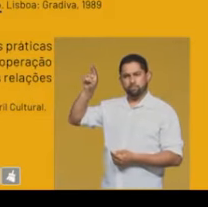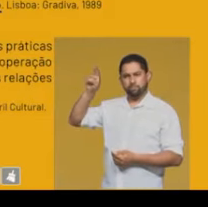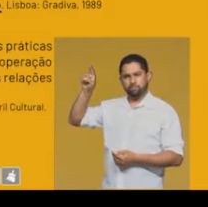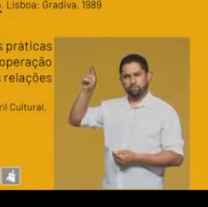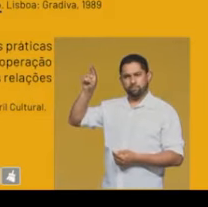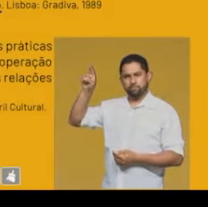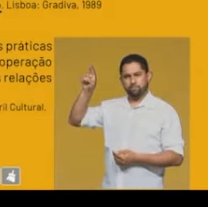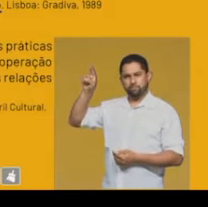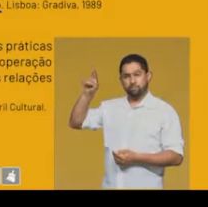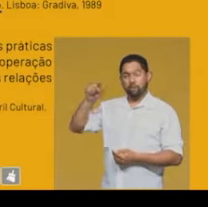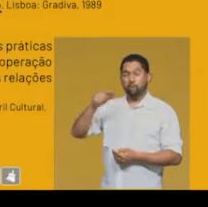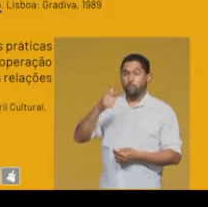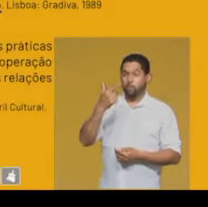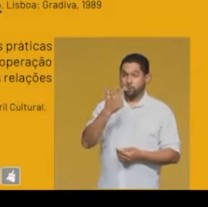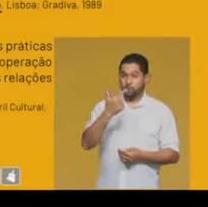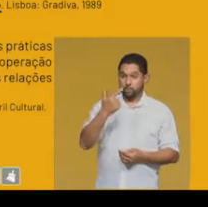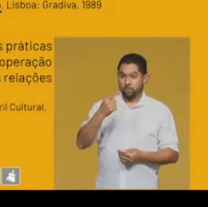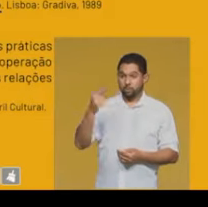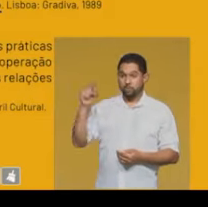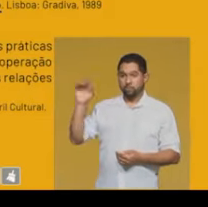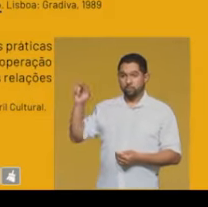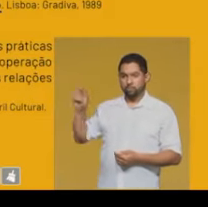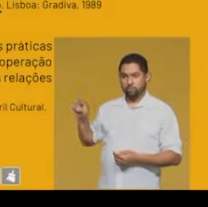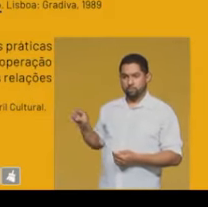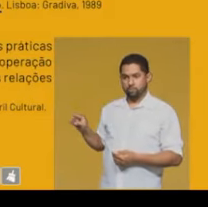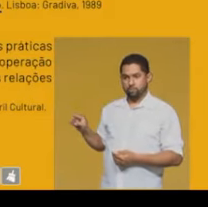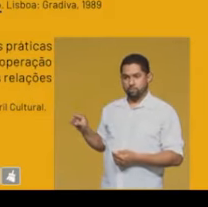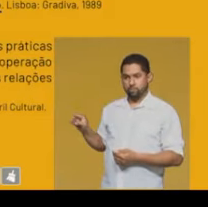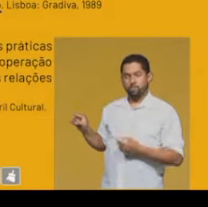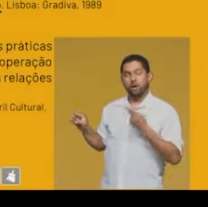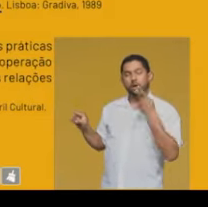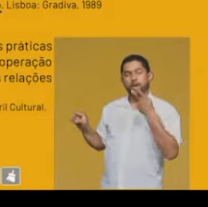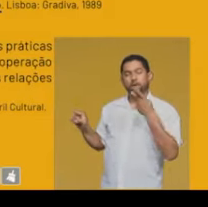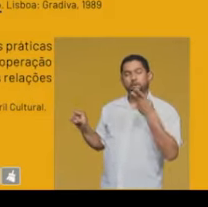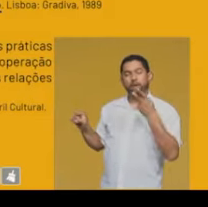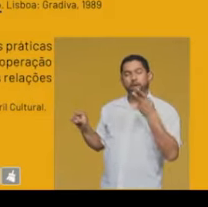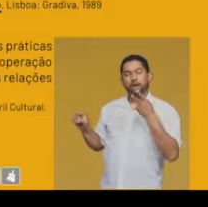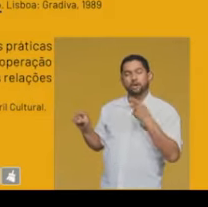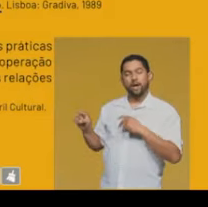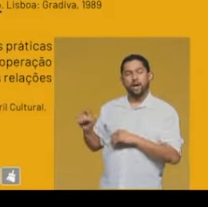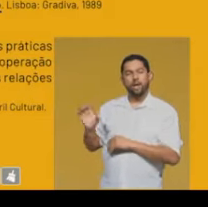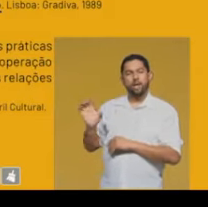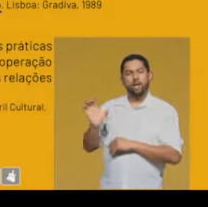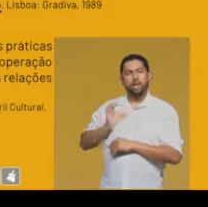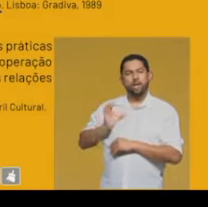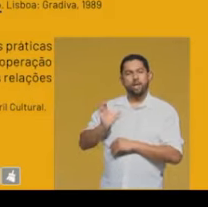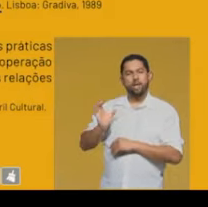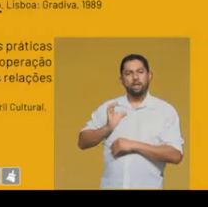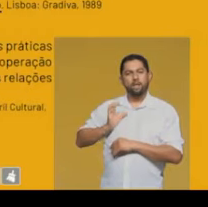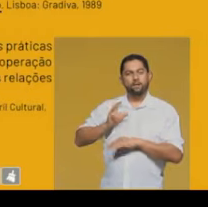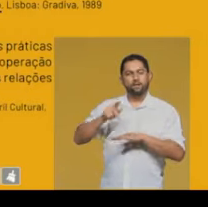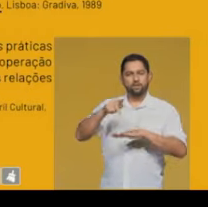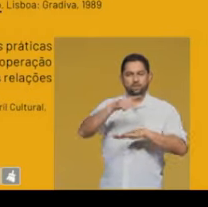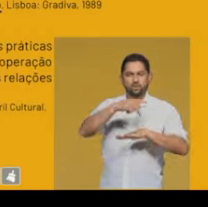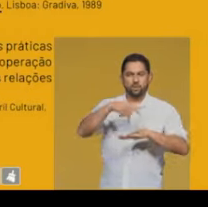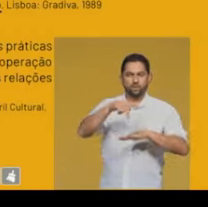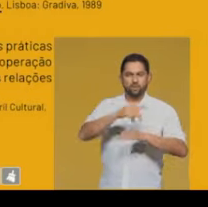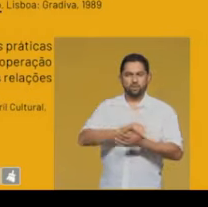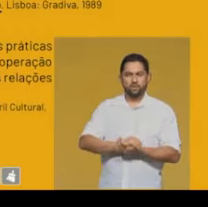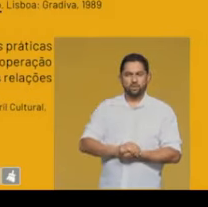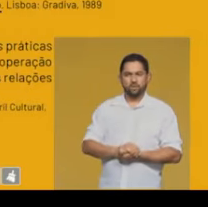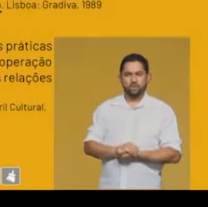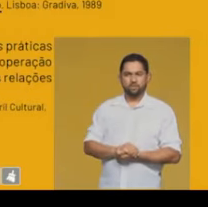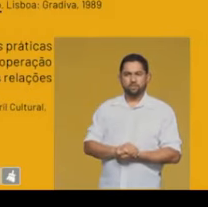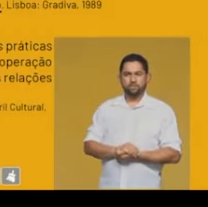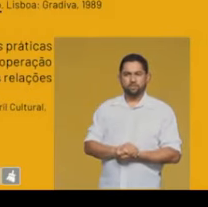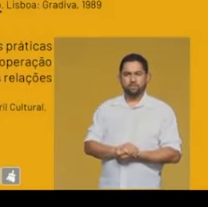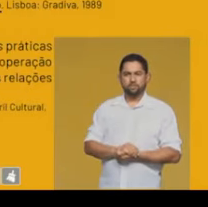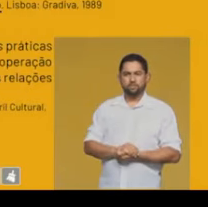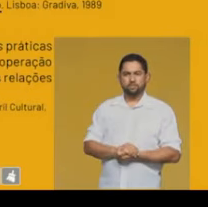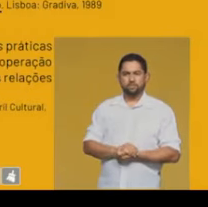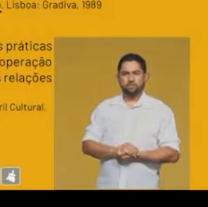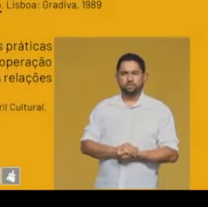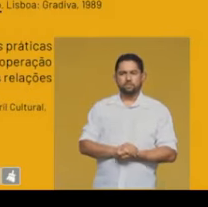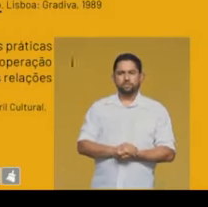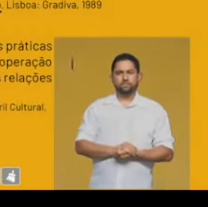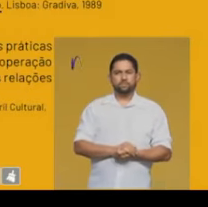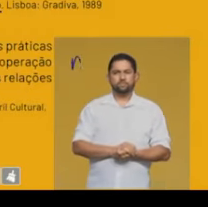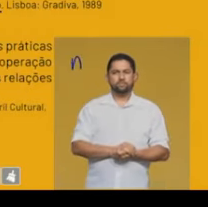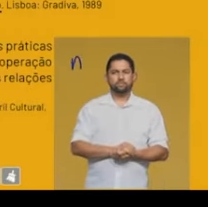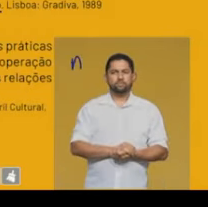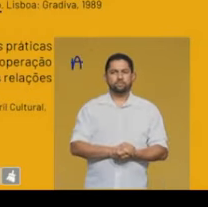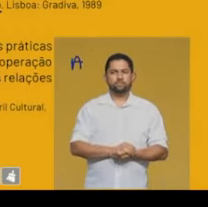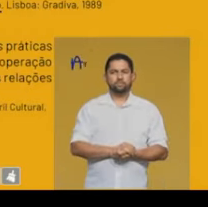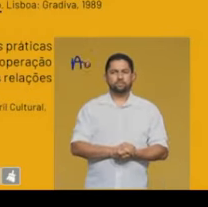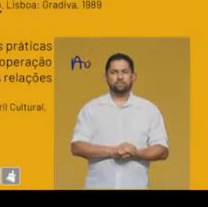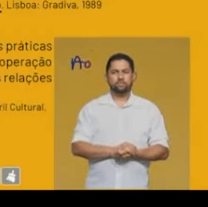das Nações, de Adam Smith, certo? A Smith é Adam Smith. Se